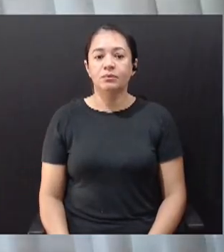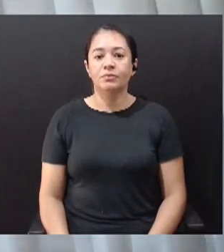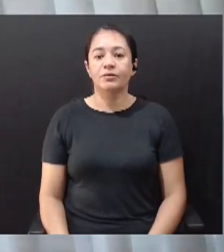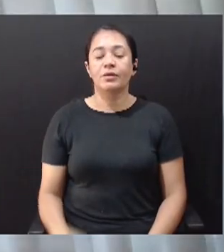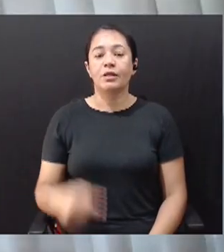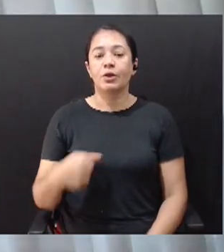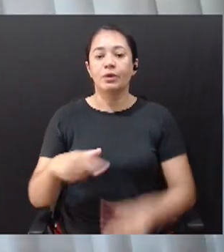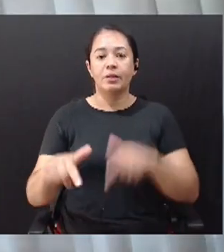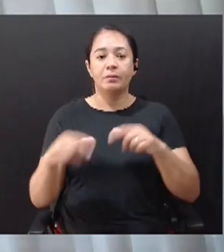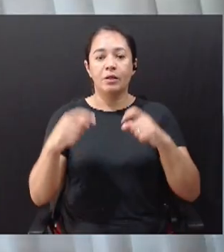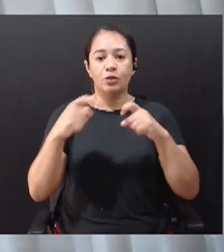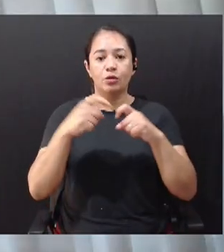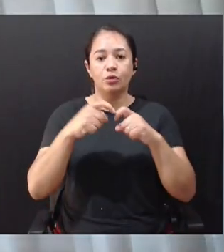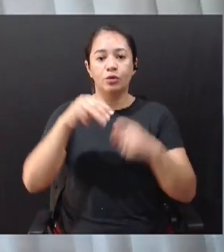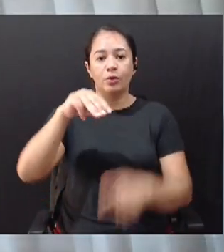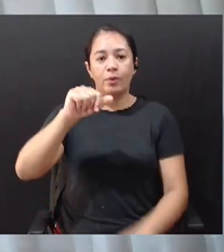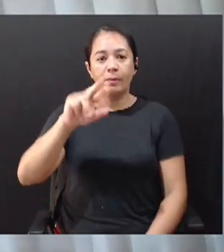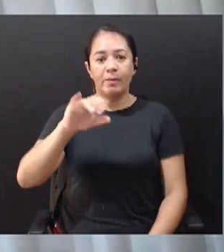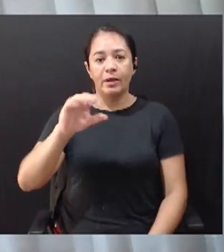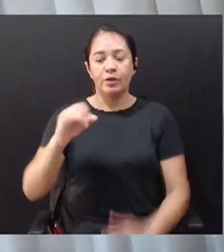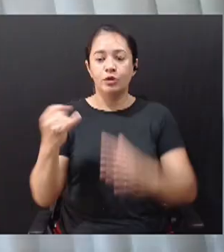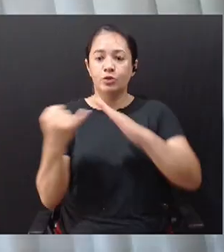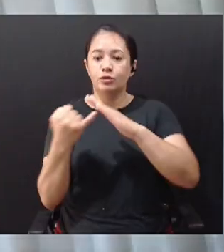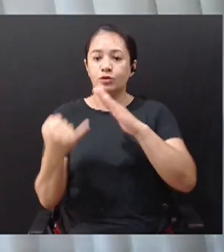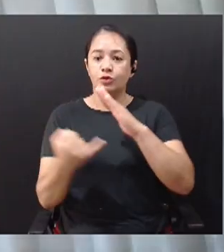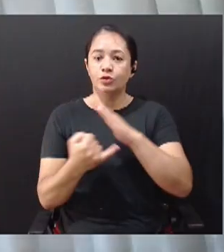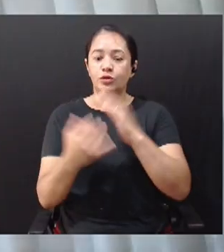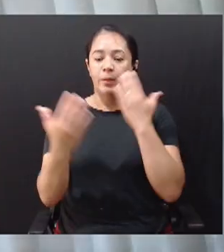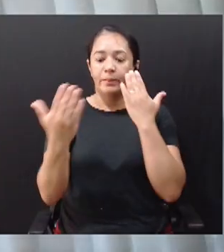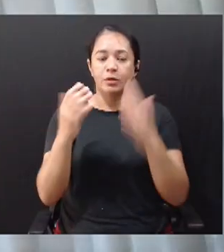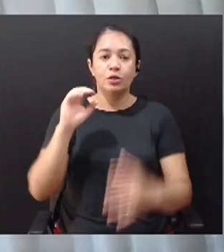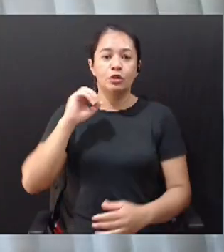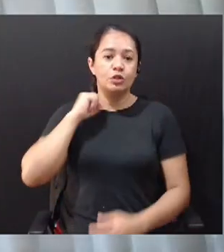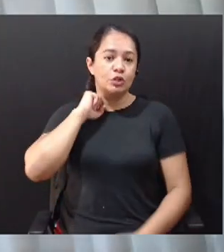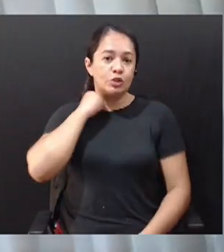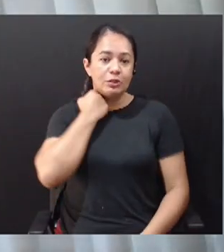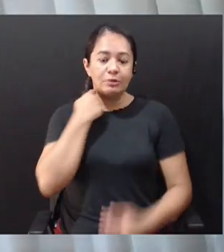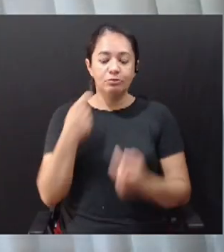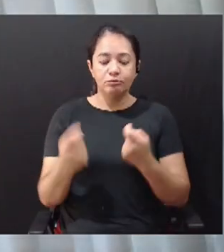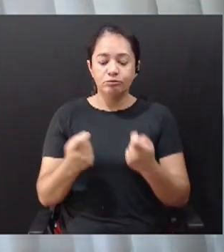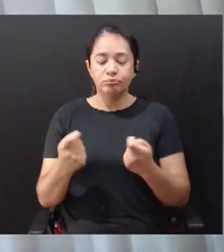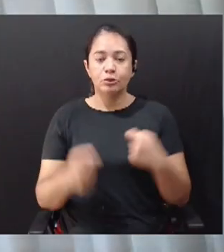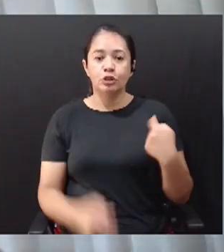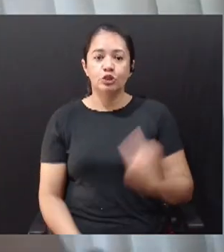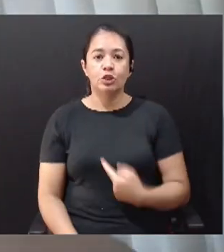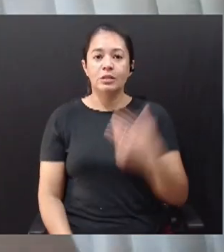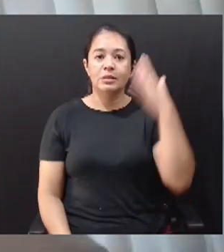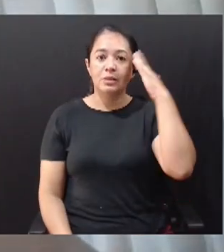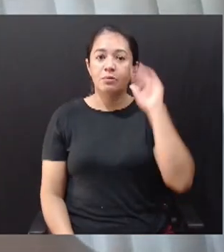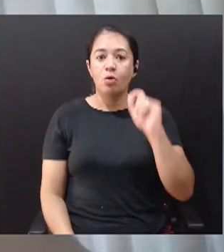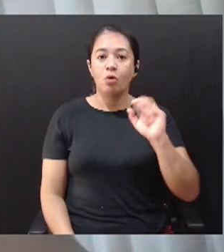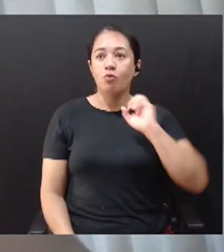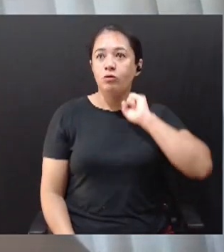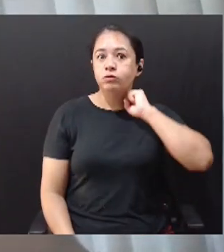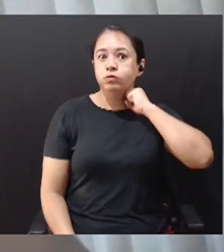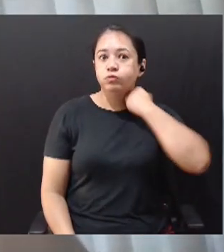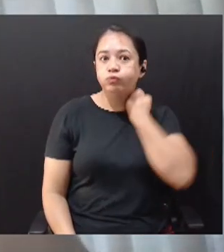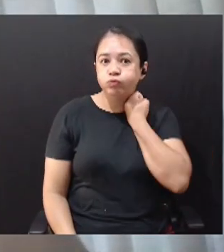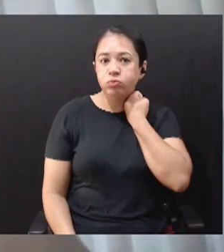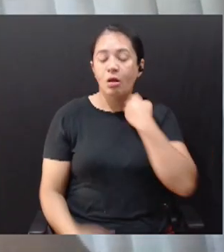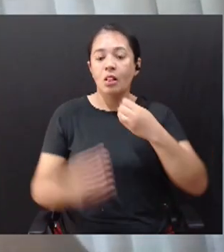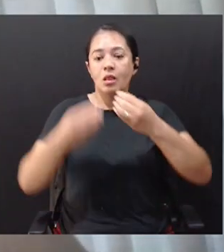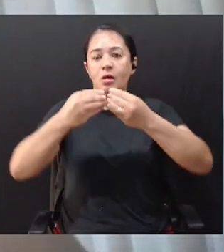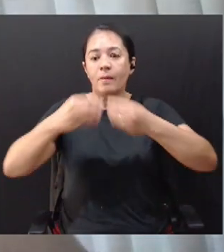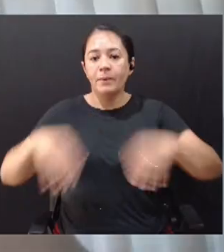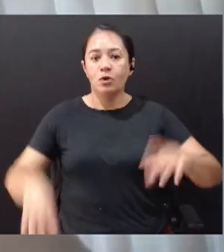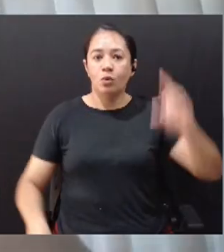de Psicologia e Controle de Estresse, e nós sabemos o quanto o estresse afeta o cotidiano de